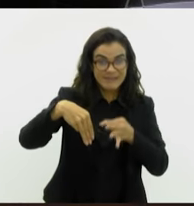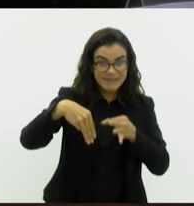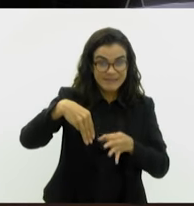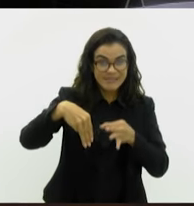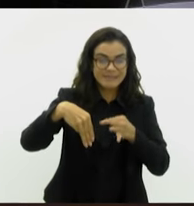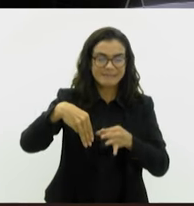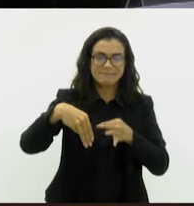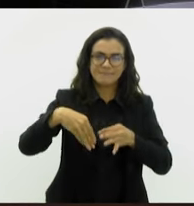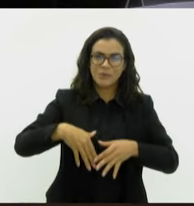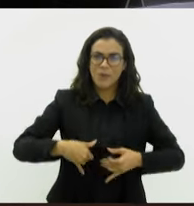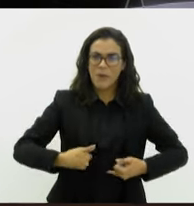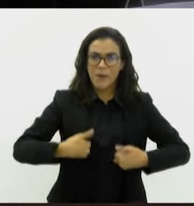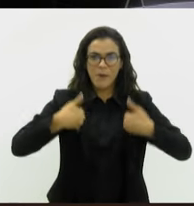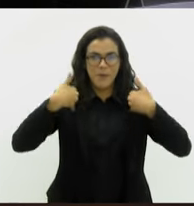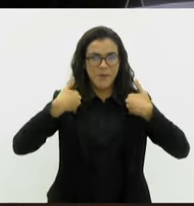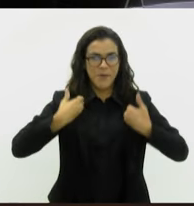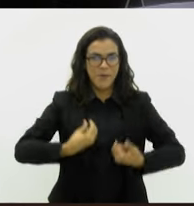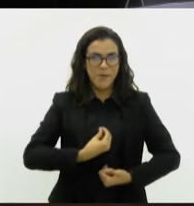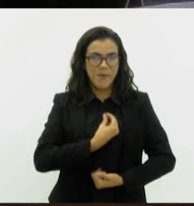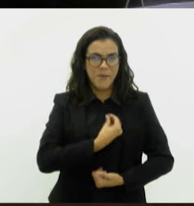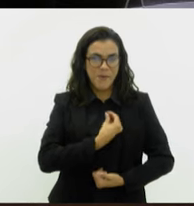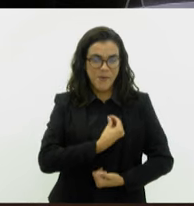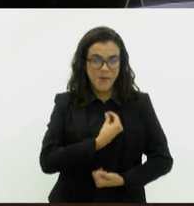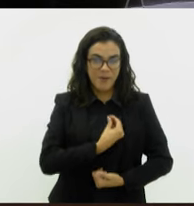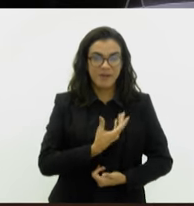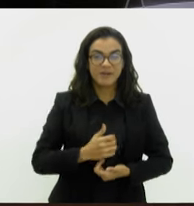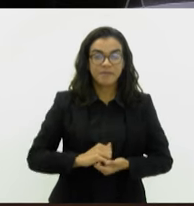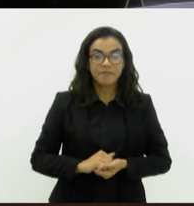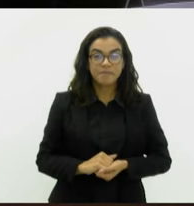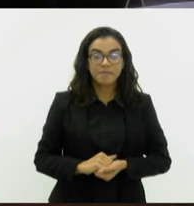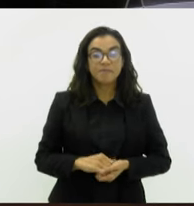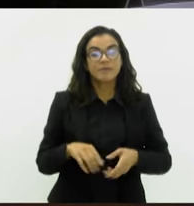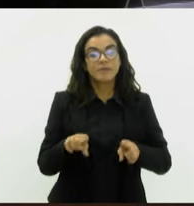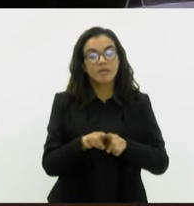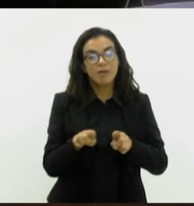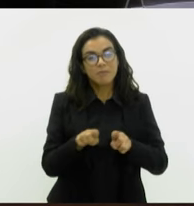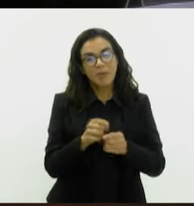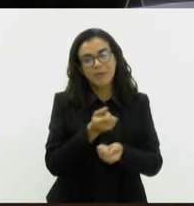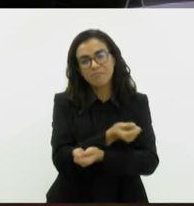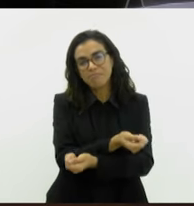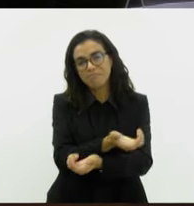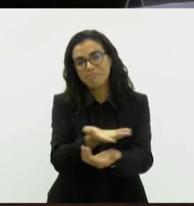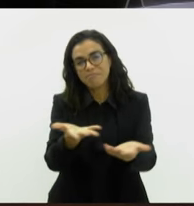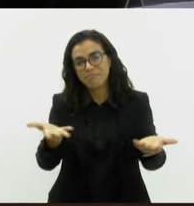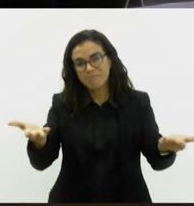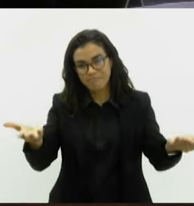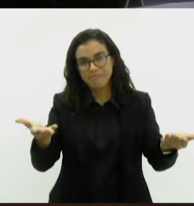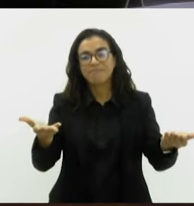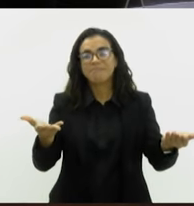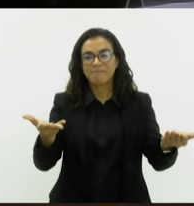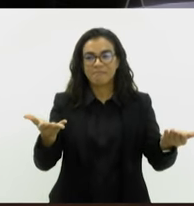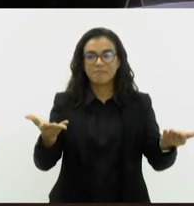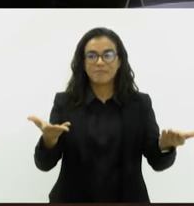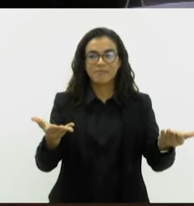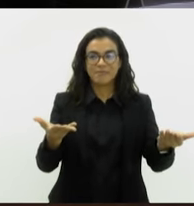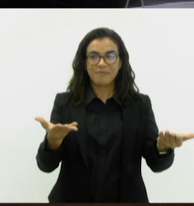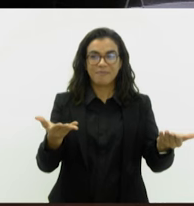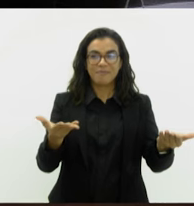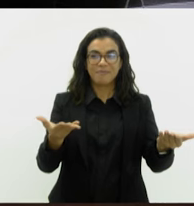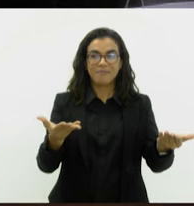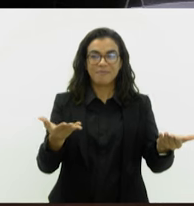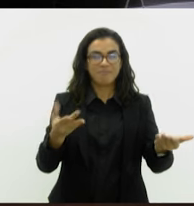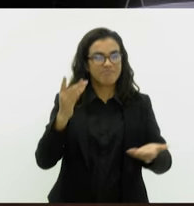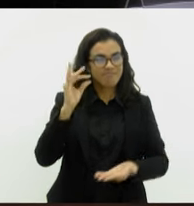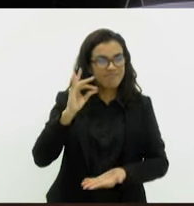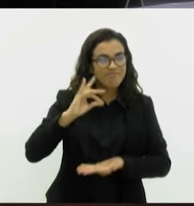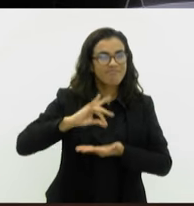é uma honra recebê-la aqui e eu estendo esse cumprimento a todos aqueles que fazem com que que de